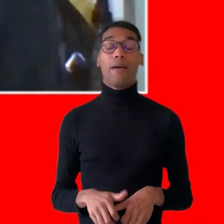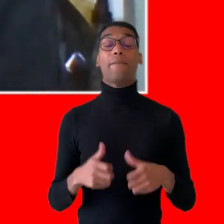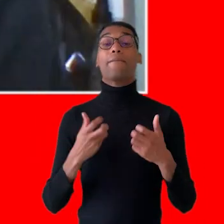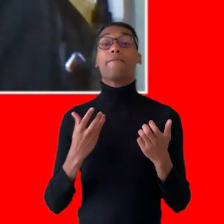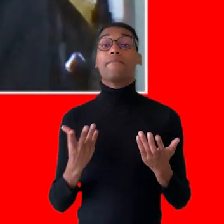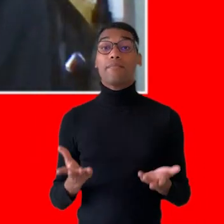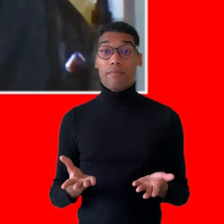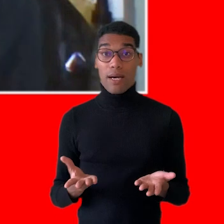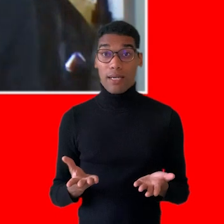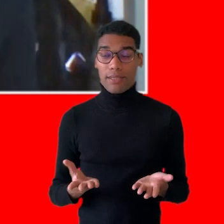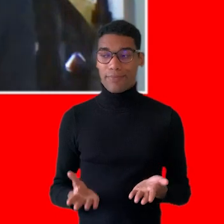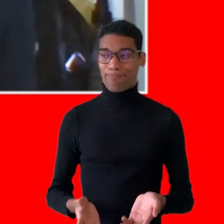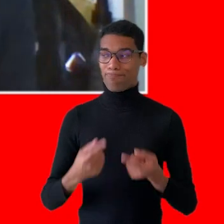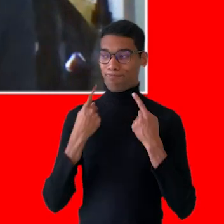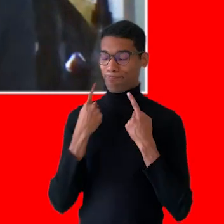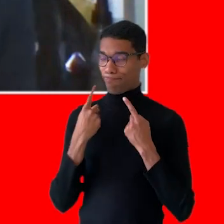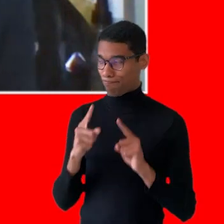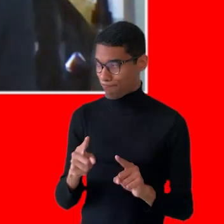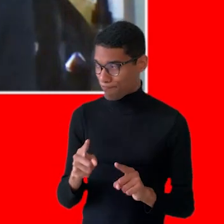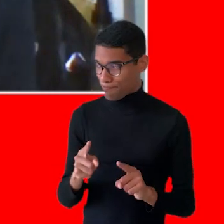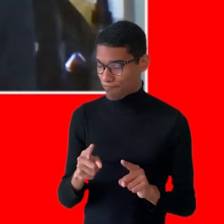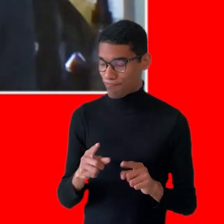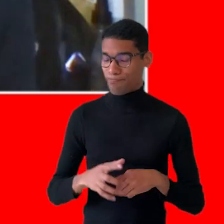Mas o rechaço